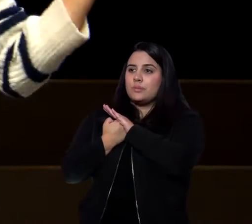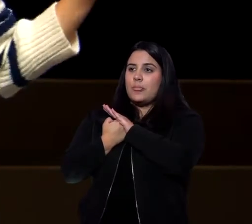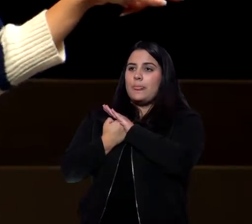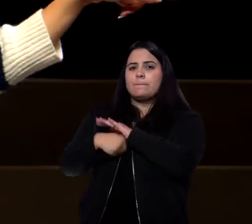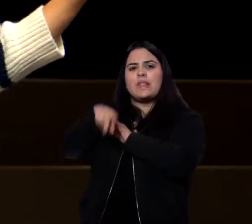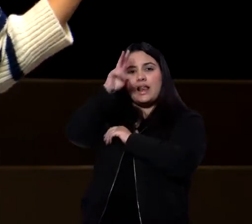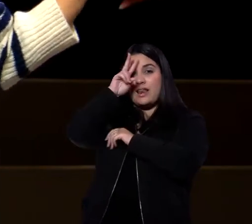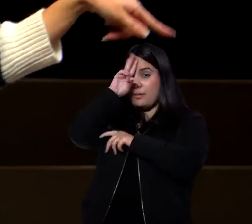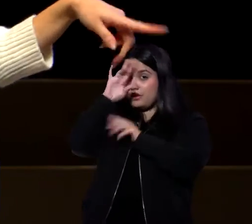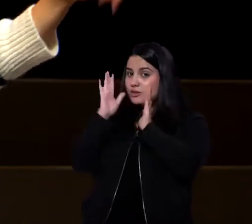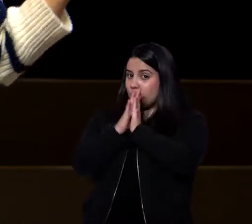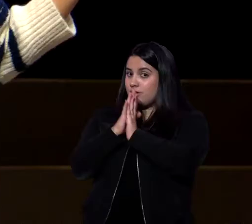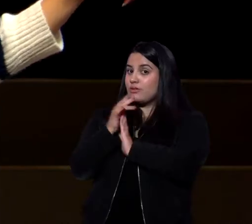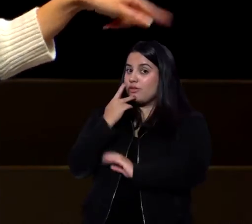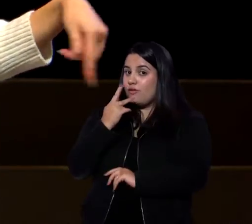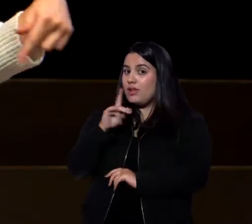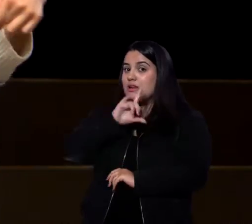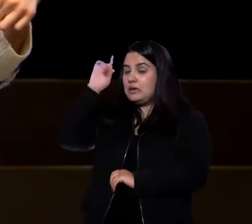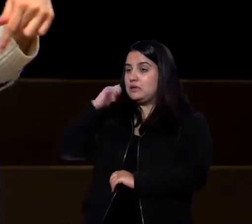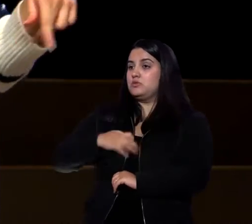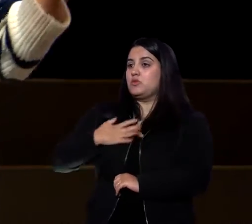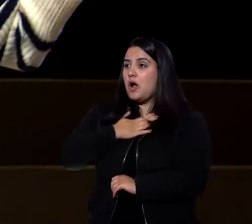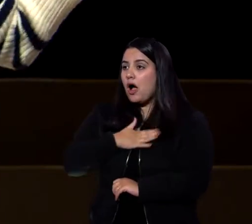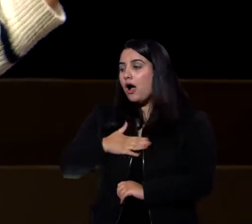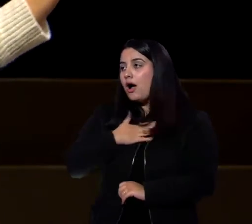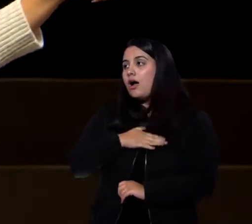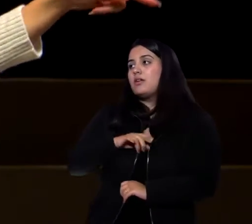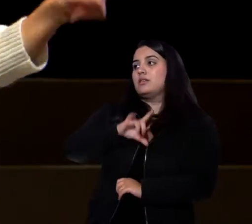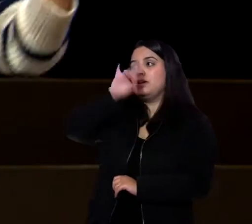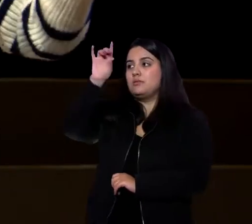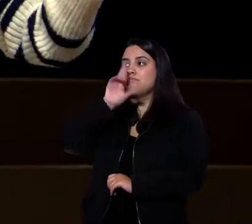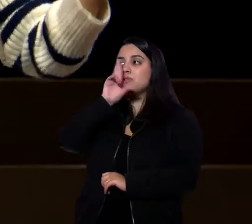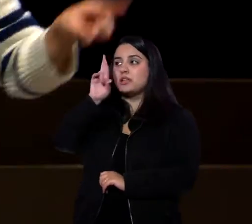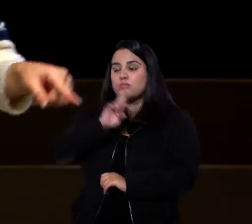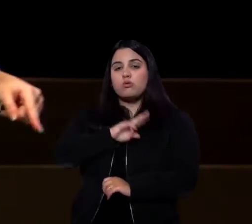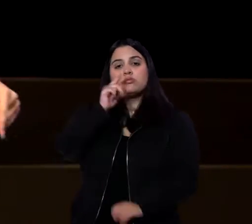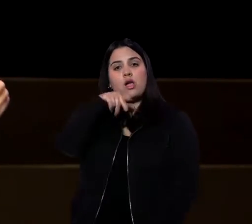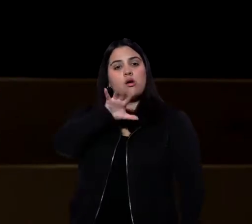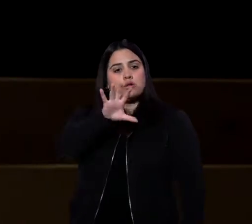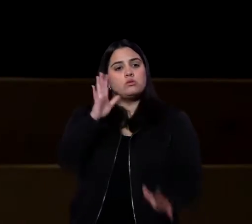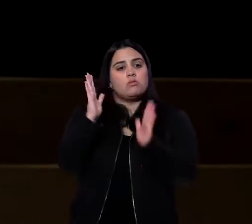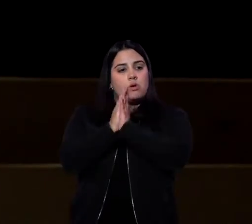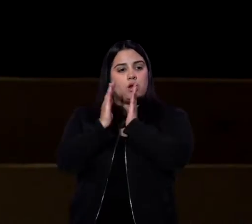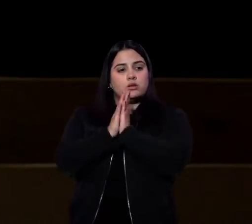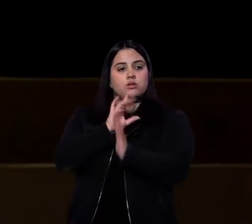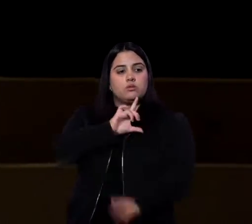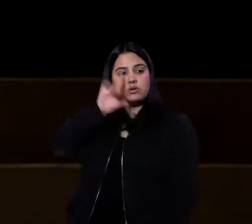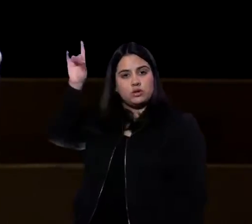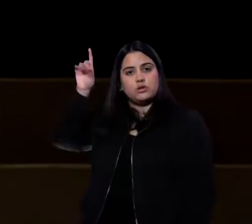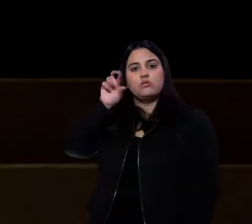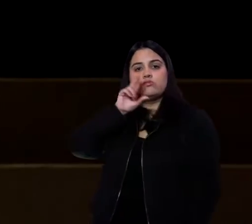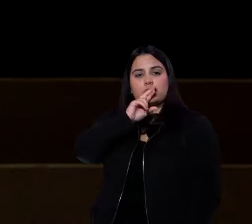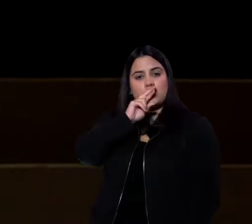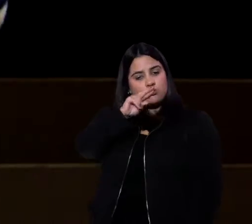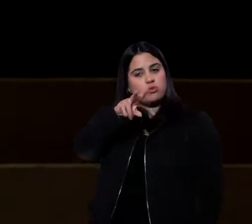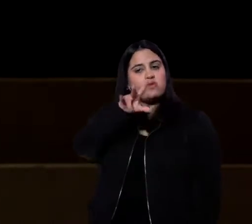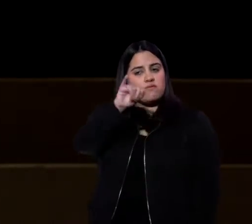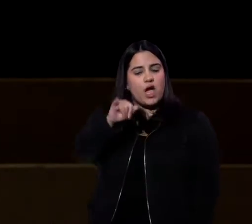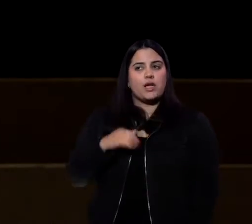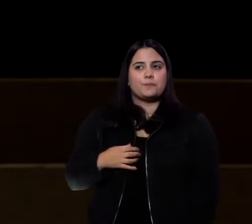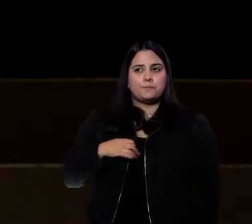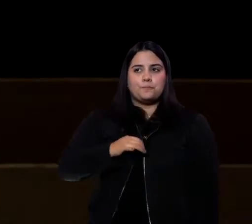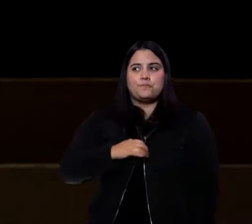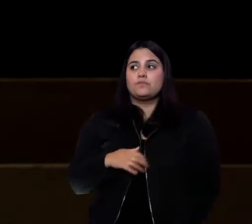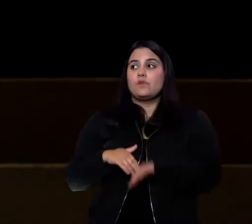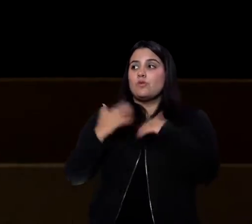Lembra das orações que eu falei lá, que Deus se agrada, que Deus responde? Essa é uma das orações que Deus com certeza responde. Quando a gente começa